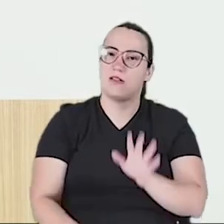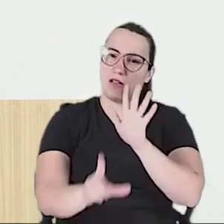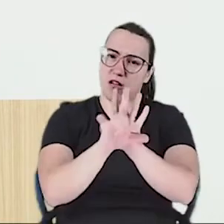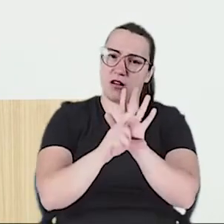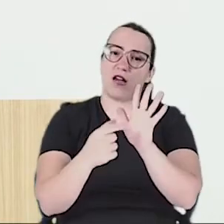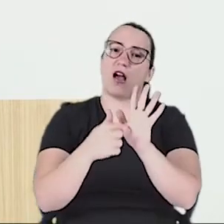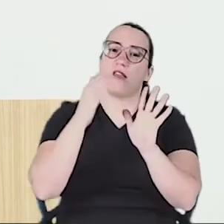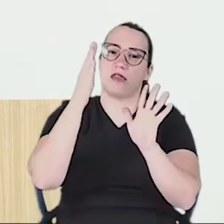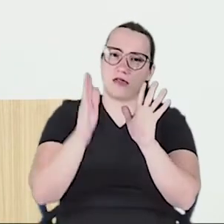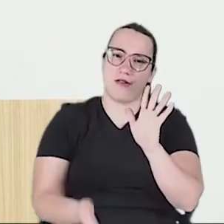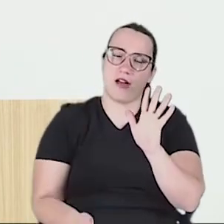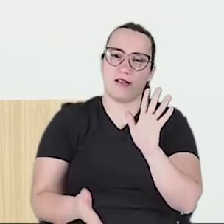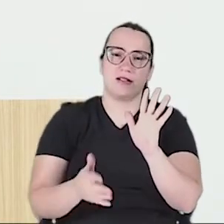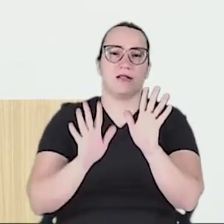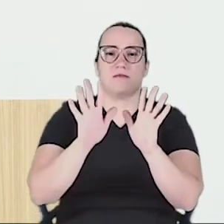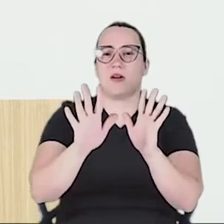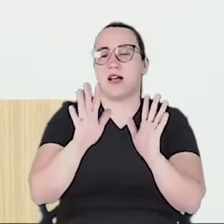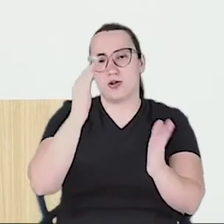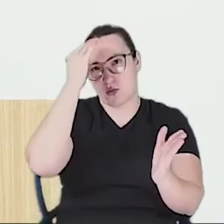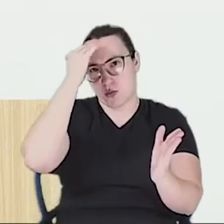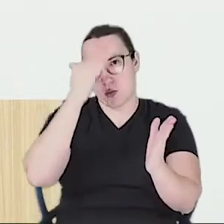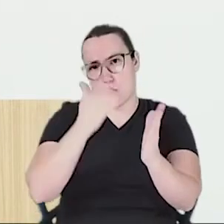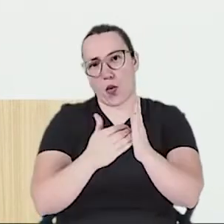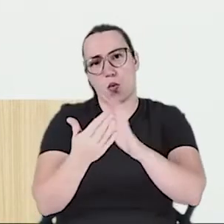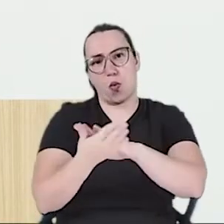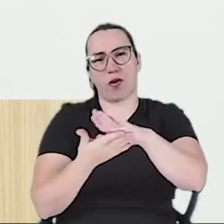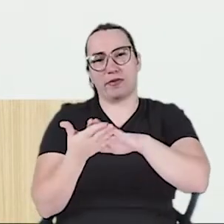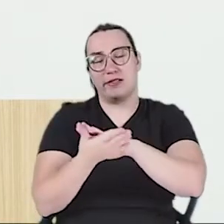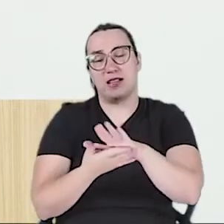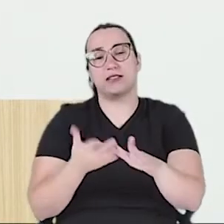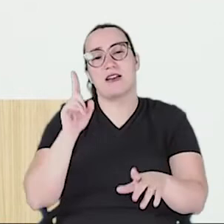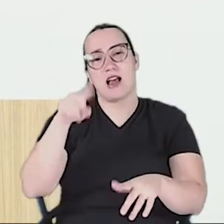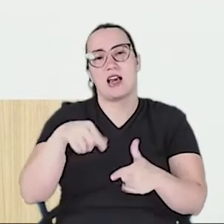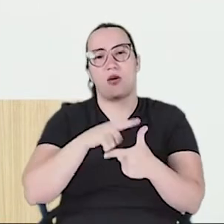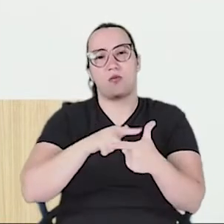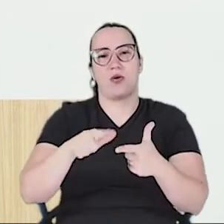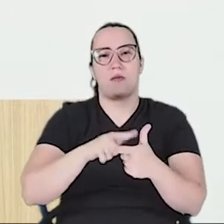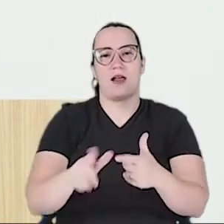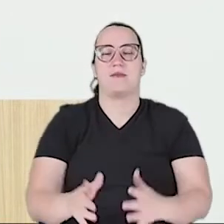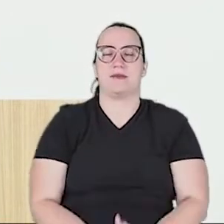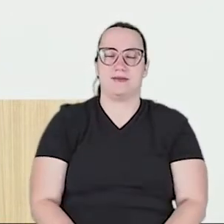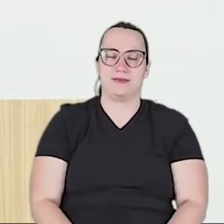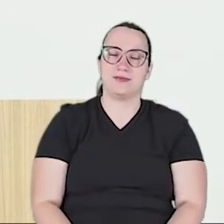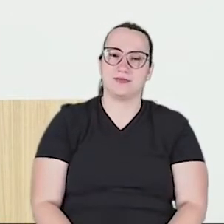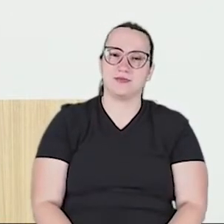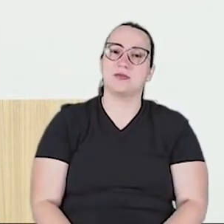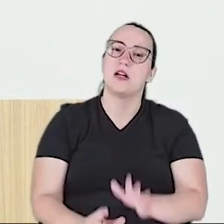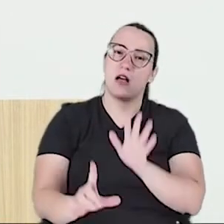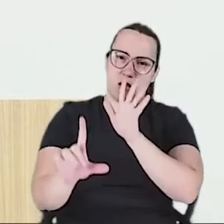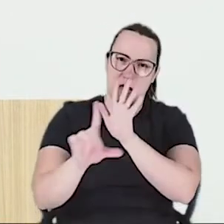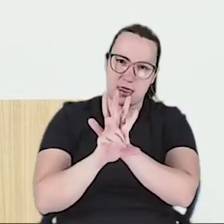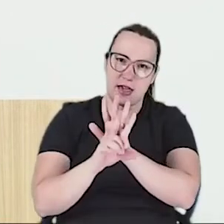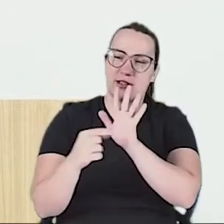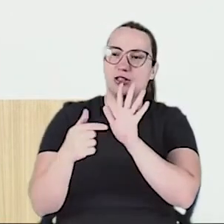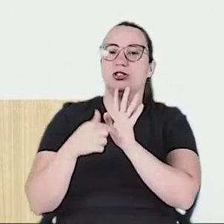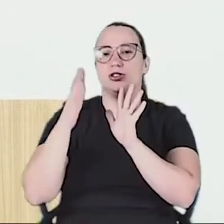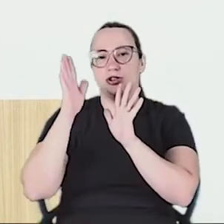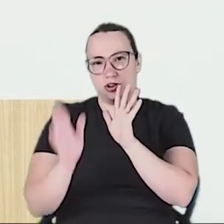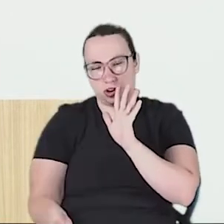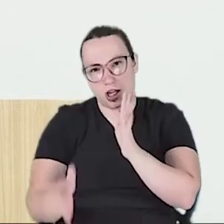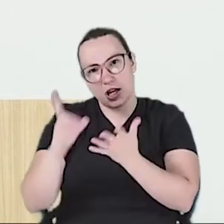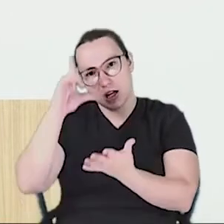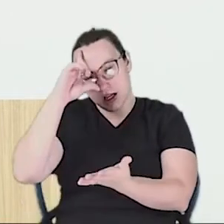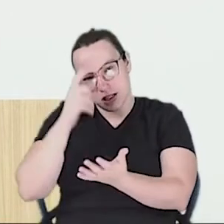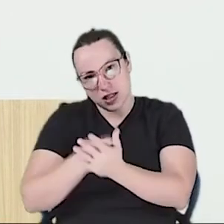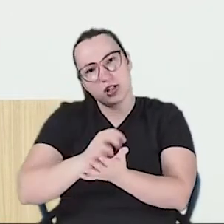sentença, mas tem que ser cumprida. Né? É aí que está o gargalo da coisa. A lei tem decisões, várias decisões